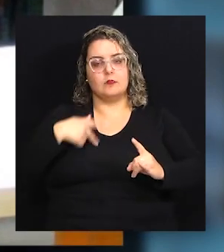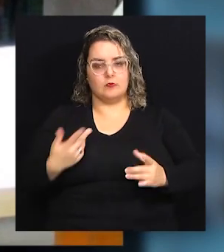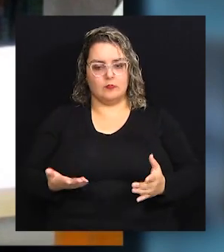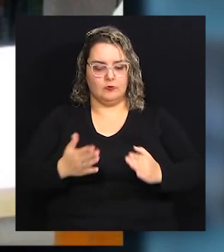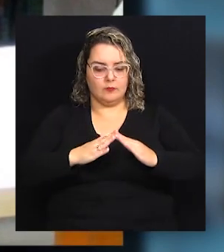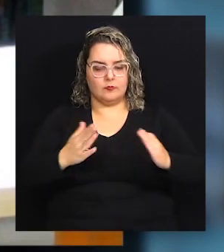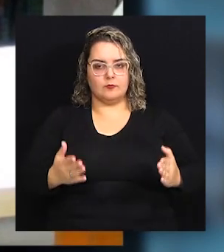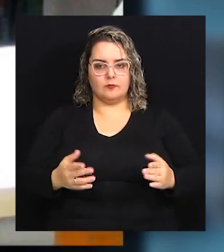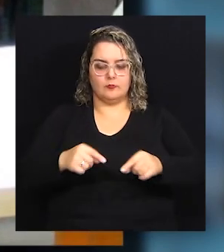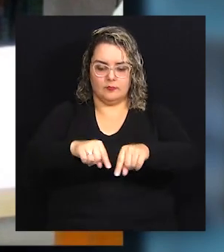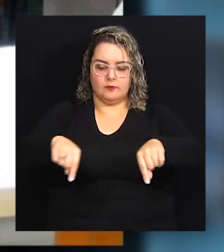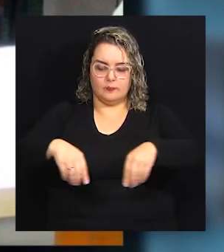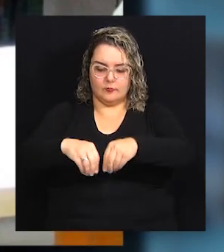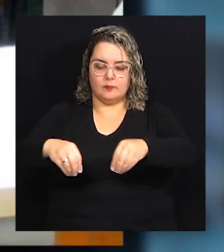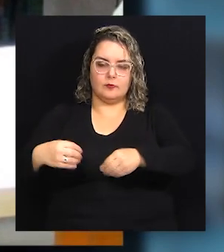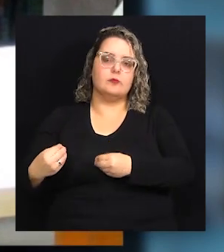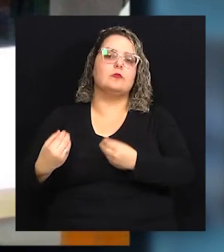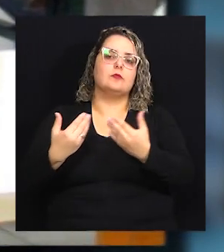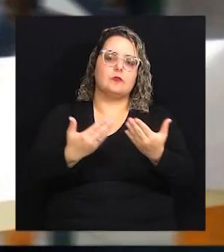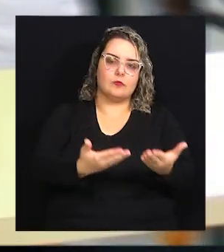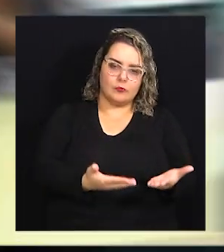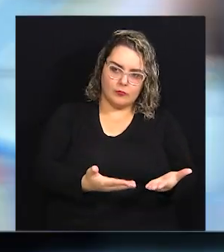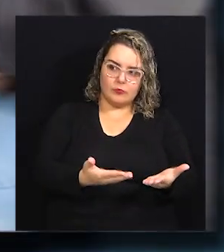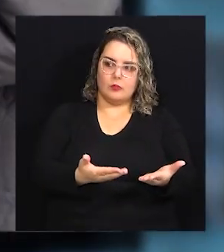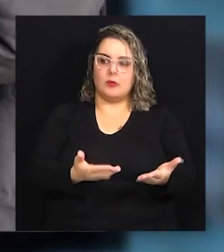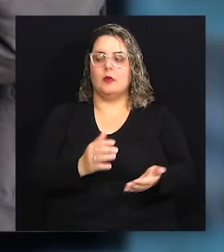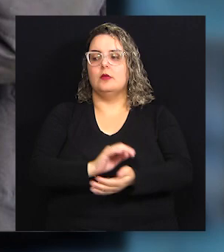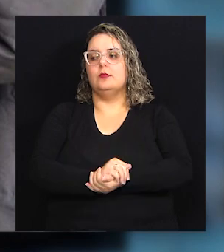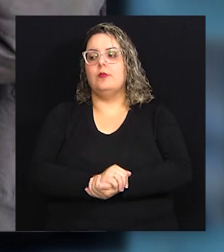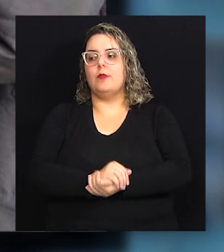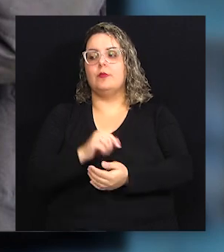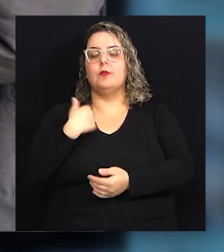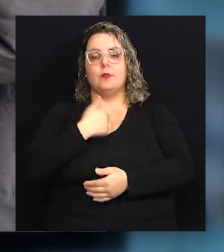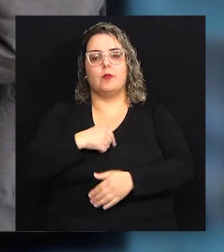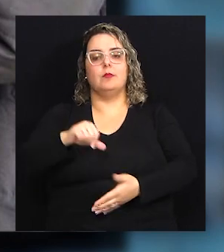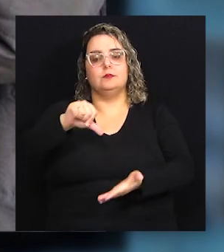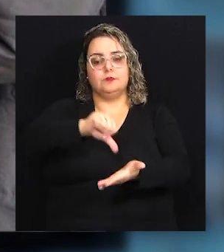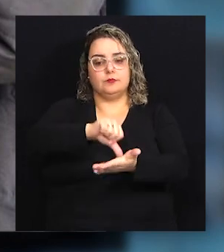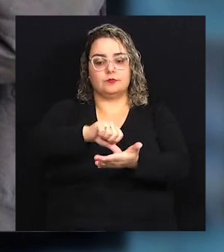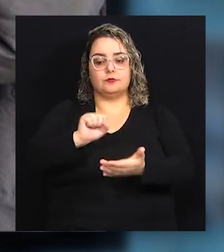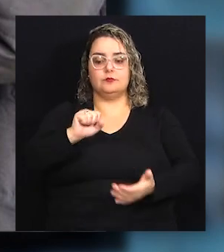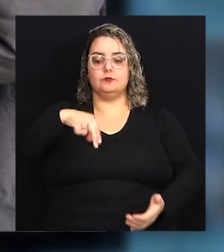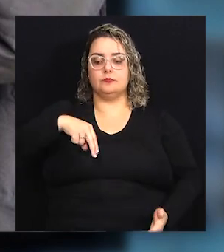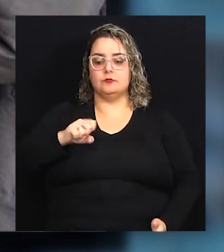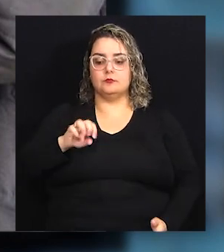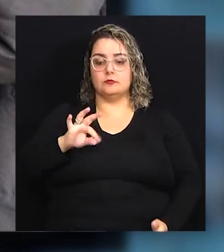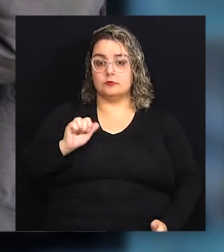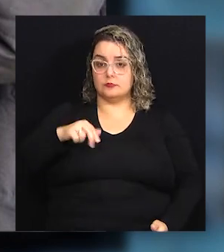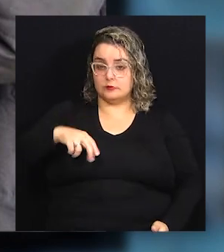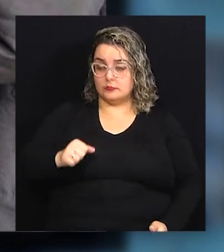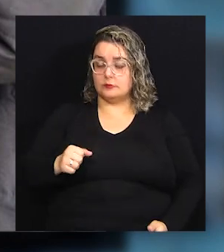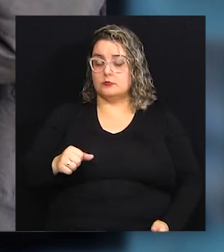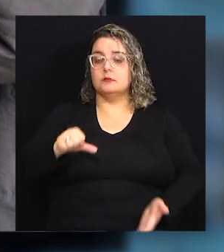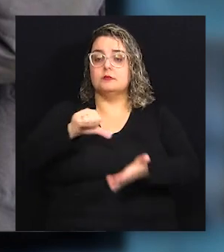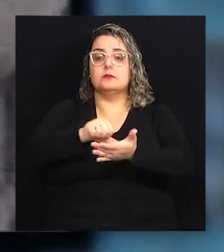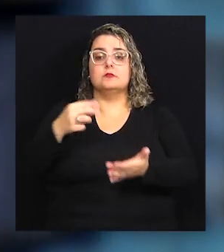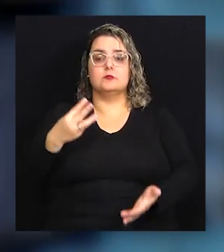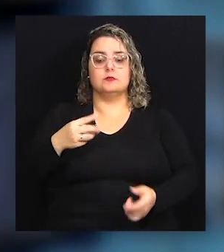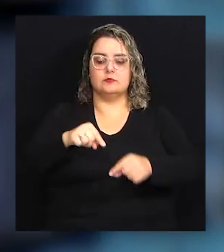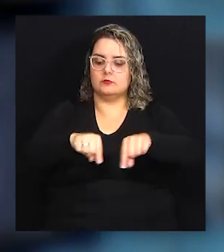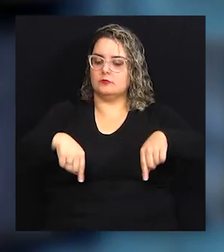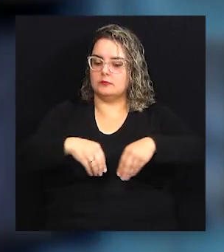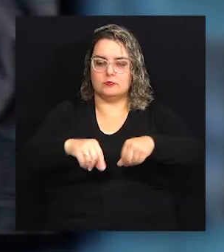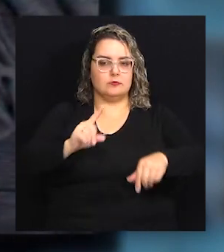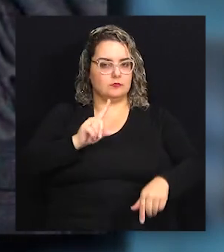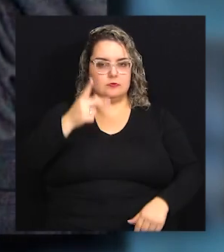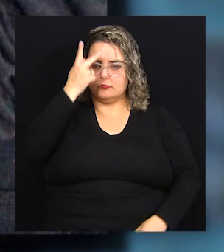e o terreno foi um terreno cedido, então, pelo município. A nossa unidade do Santana, que é a unidade 3, o terreno não